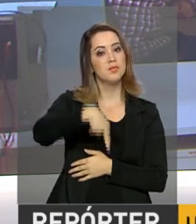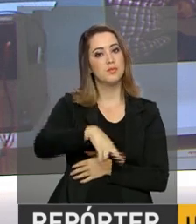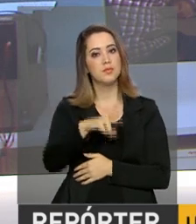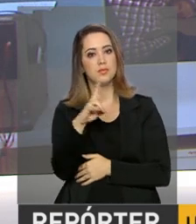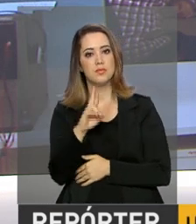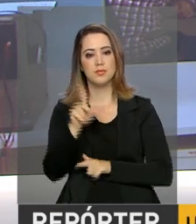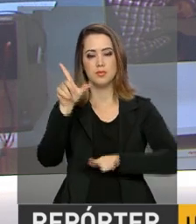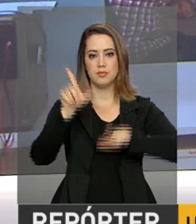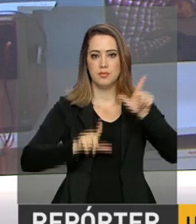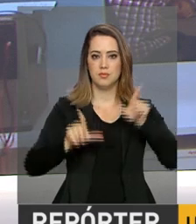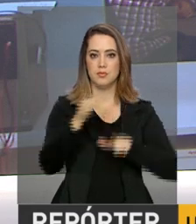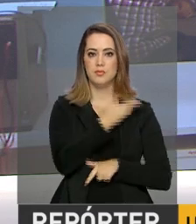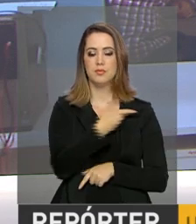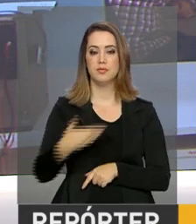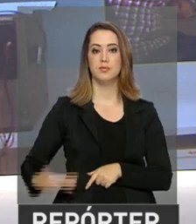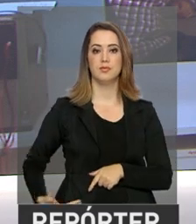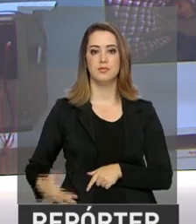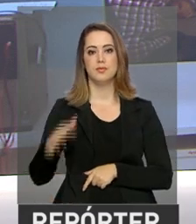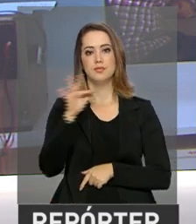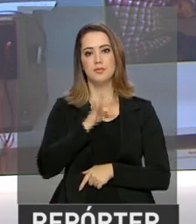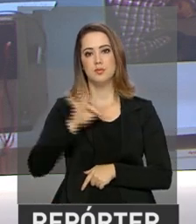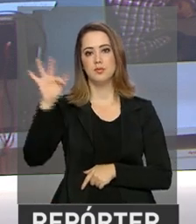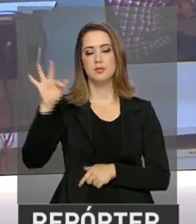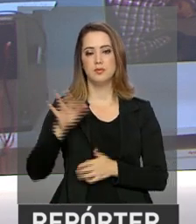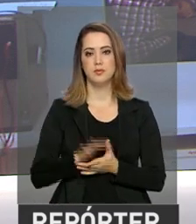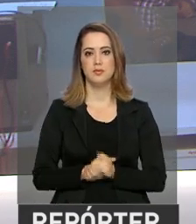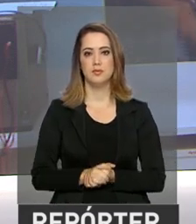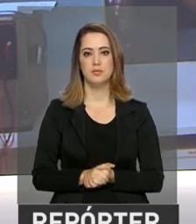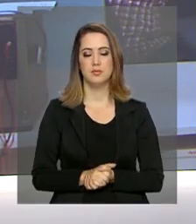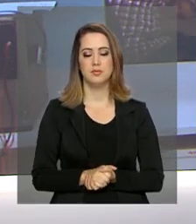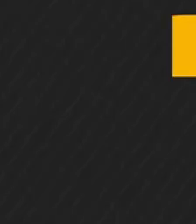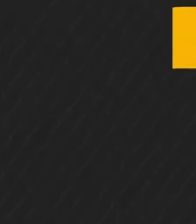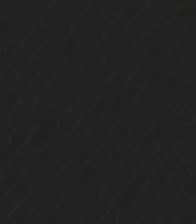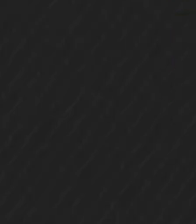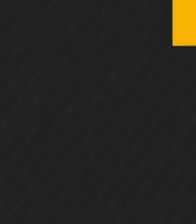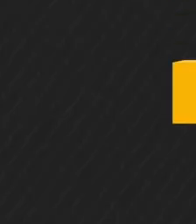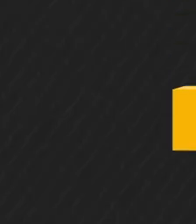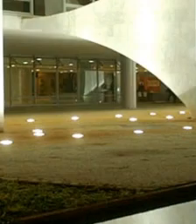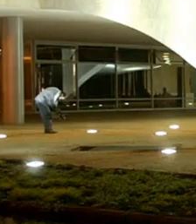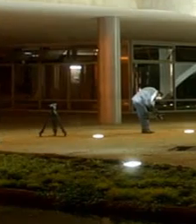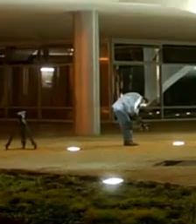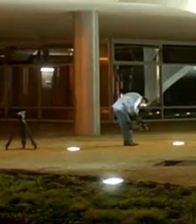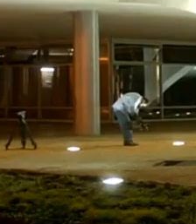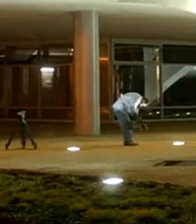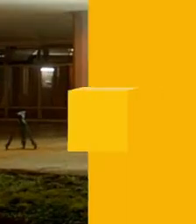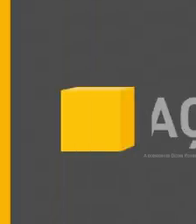você continue com a gente aqui na NBR, a TV do Governo Federal.